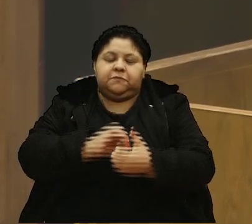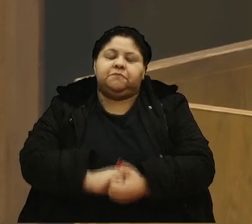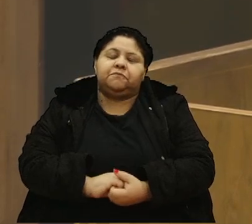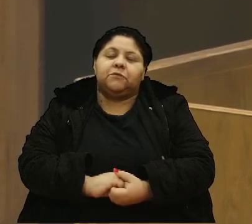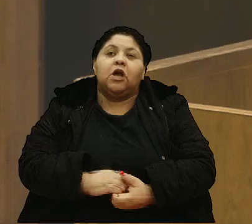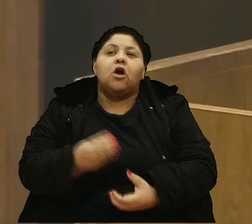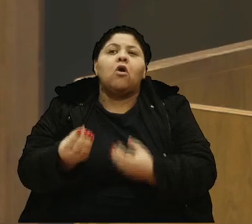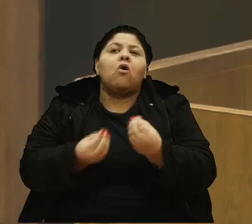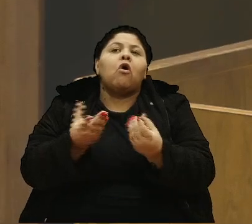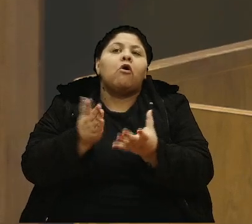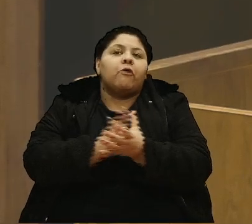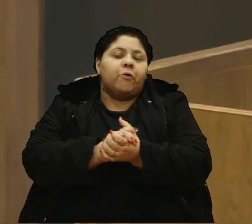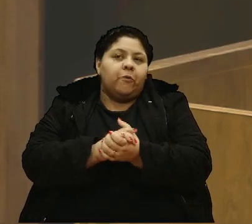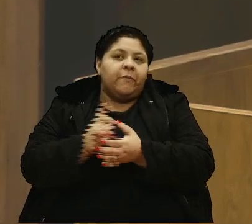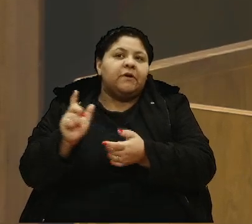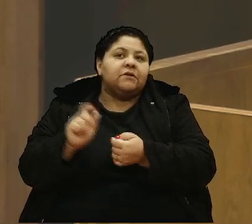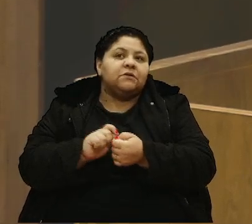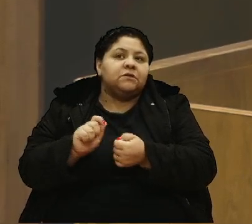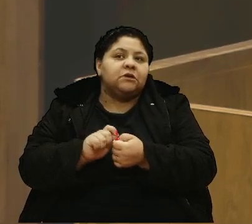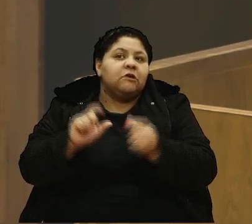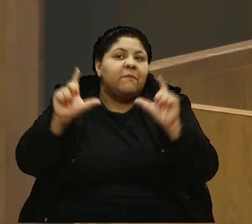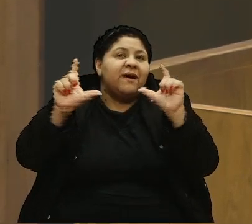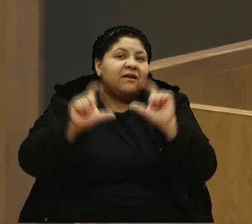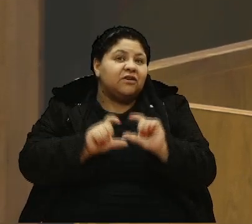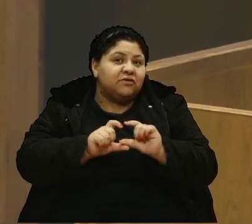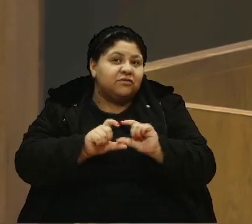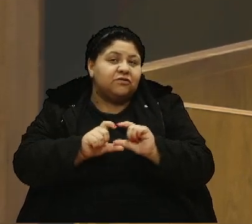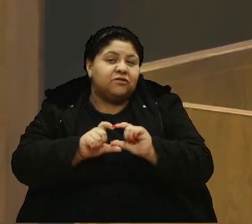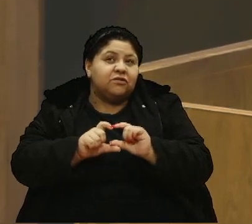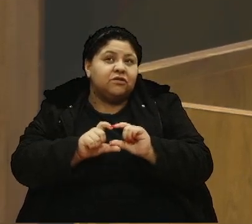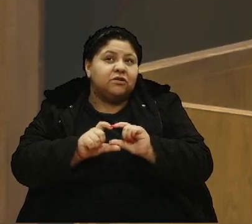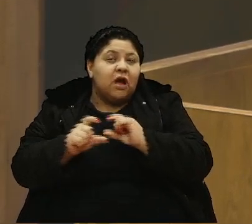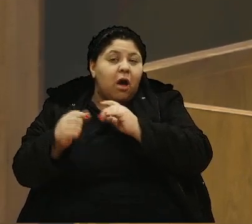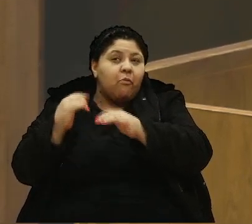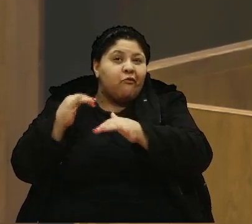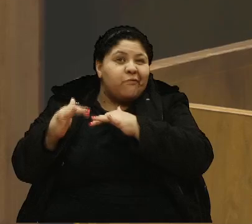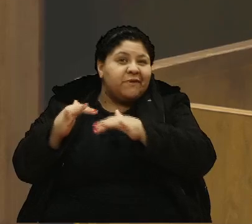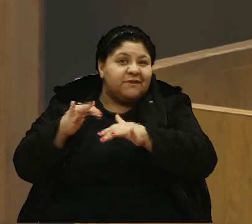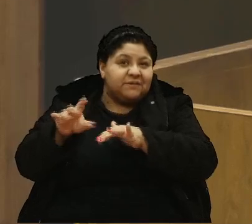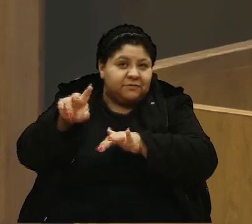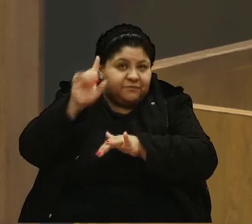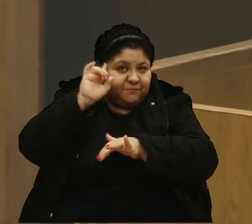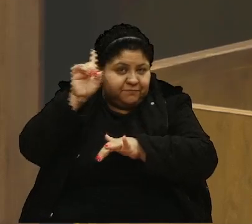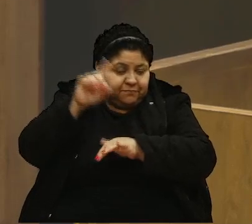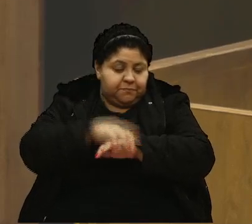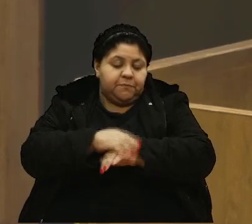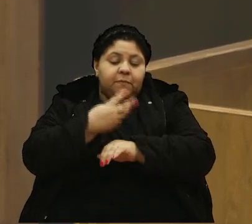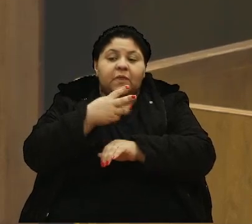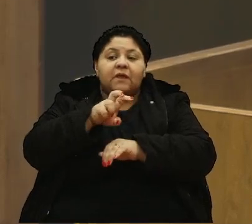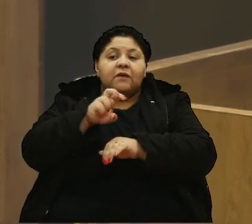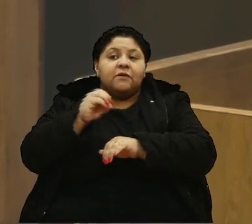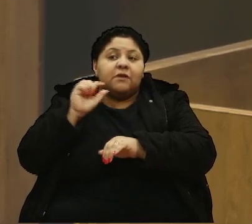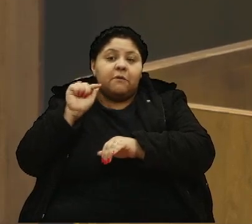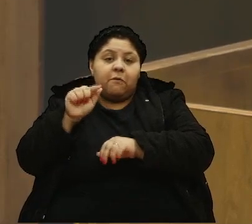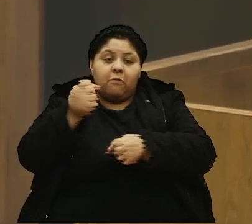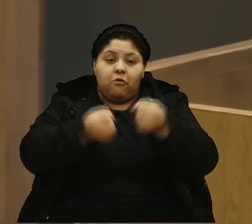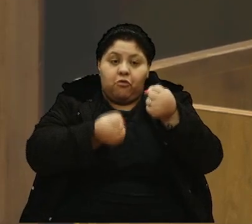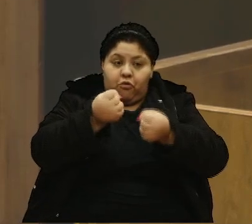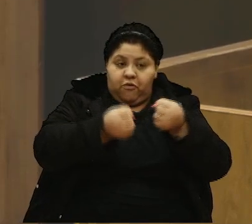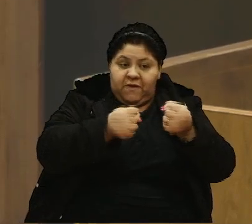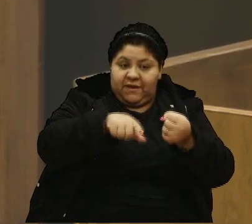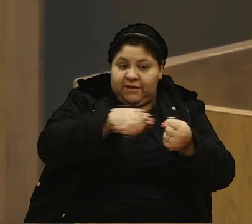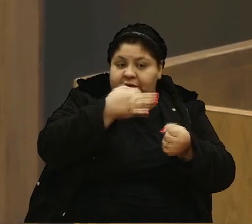Como que a gente faz para reduzir o engarrafamento? Vamos pensar, esses 350 mil veículos rodando no